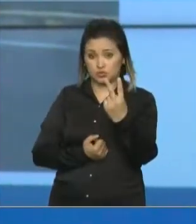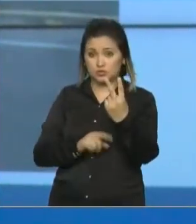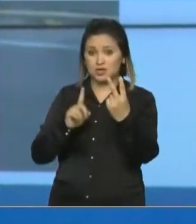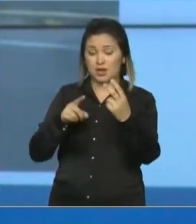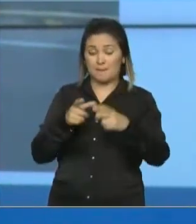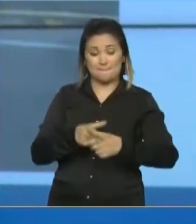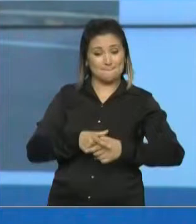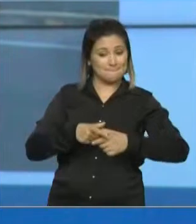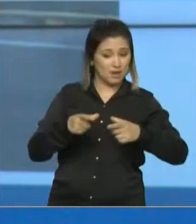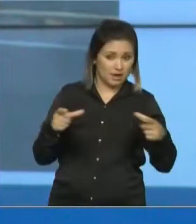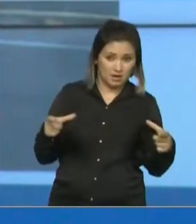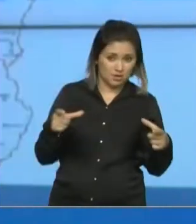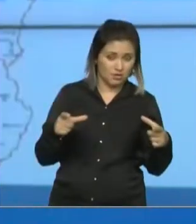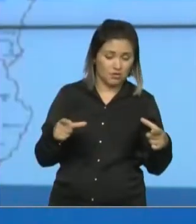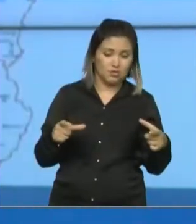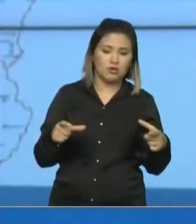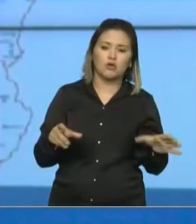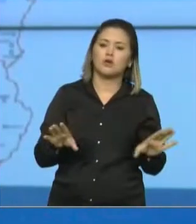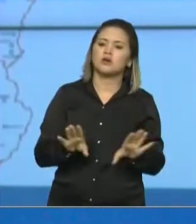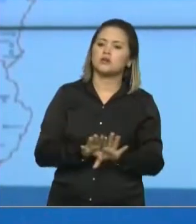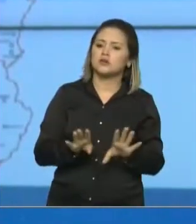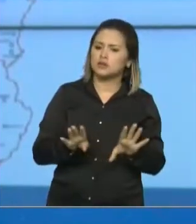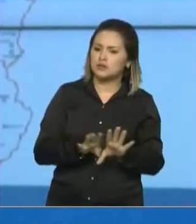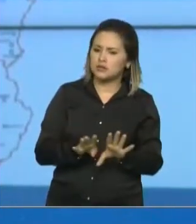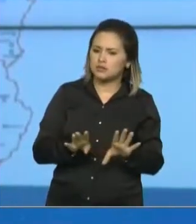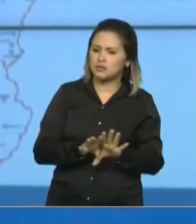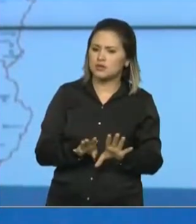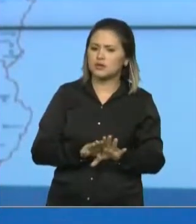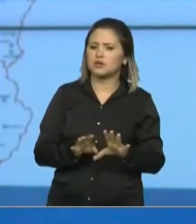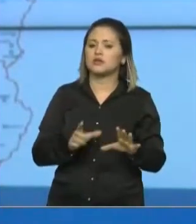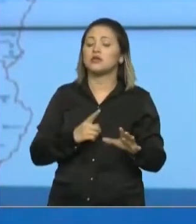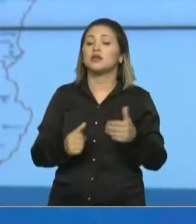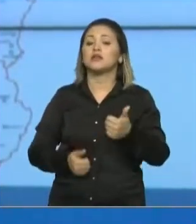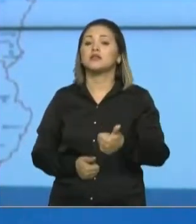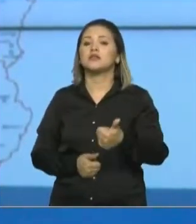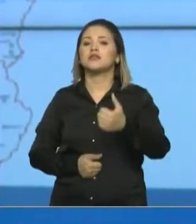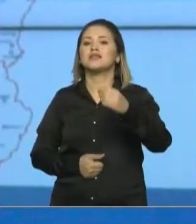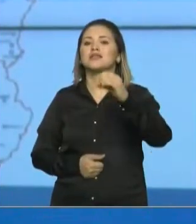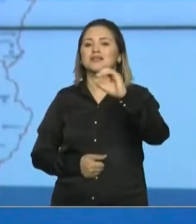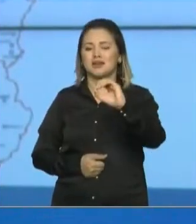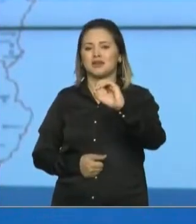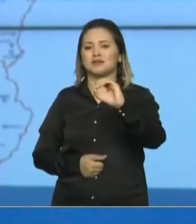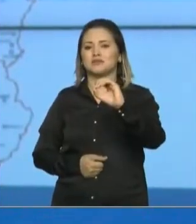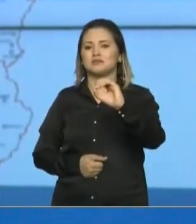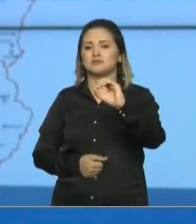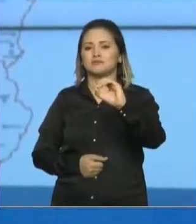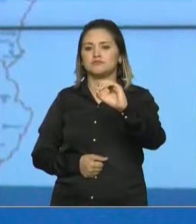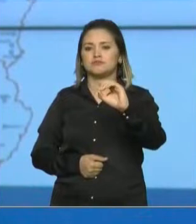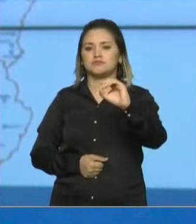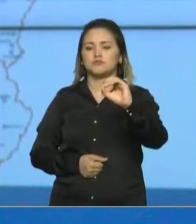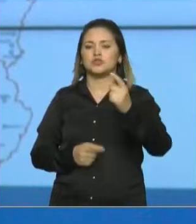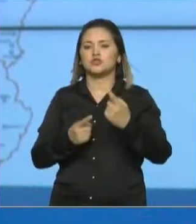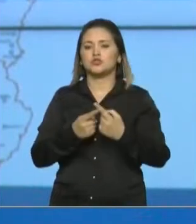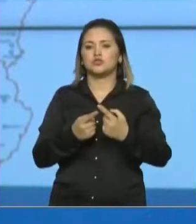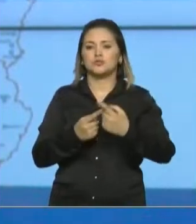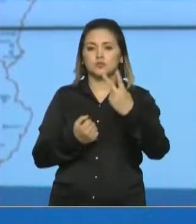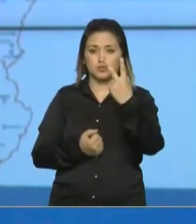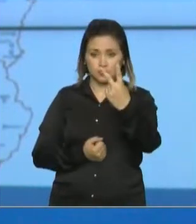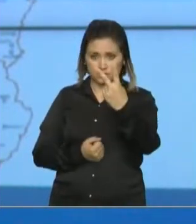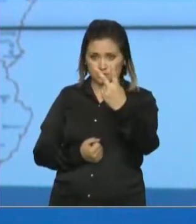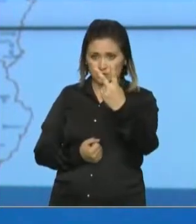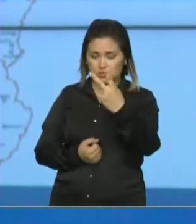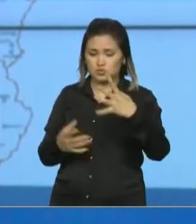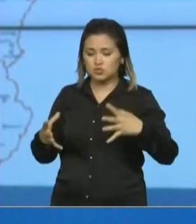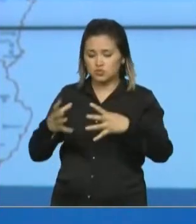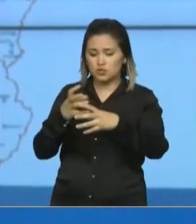a gente também coloca, pode passar. São 10 policlínicas tipo 2, 12 tipo 1, somando as 22 regionais de saúde do